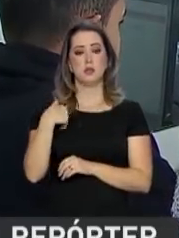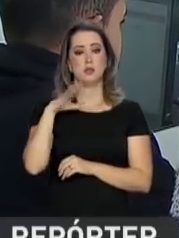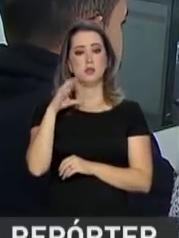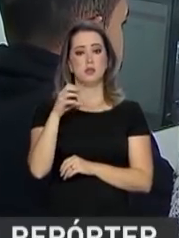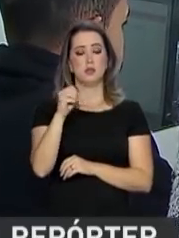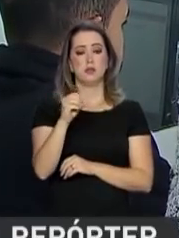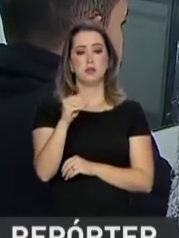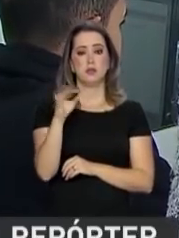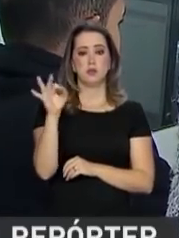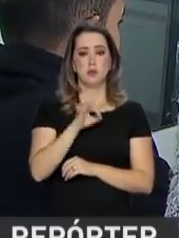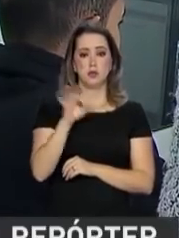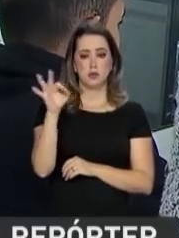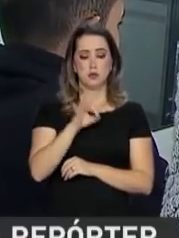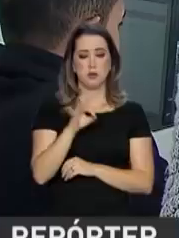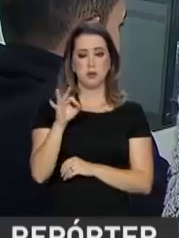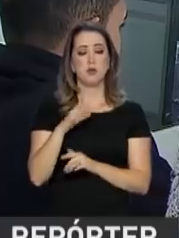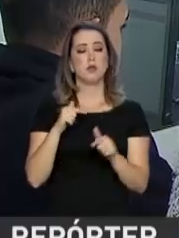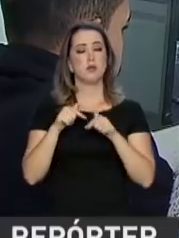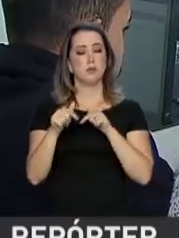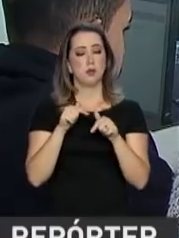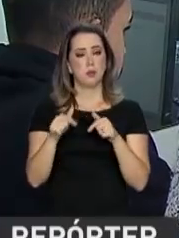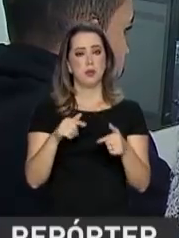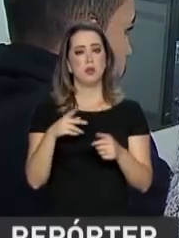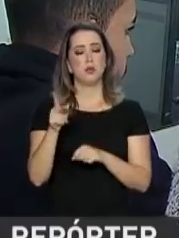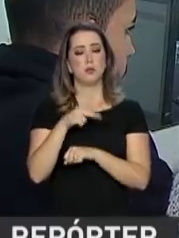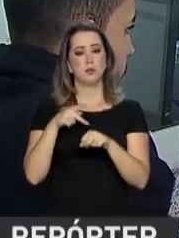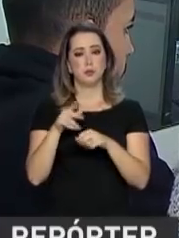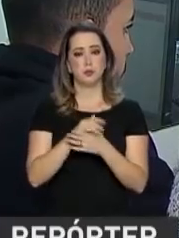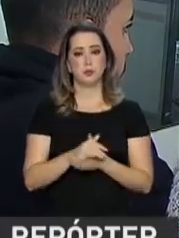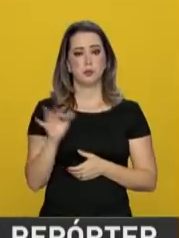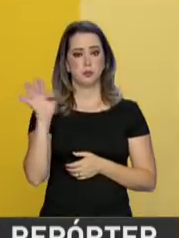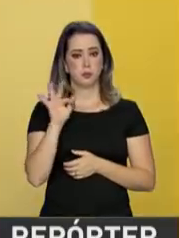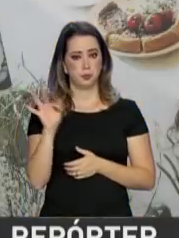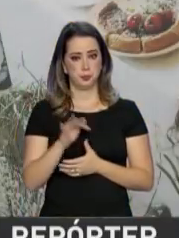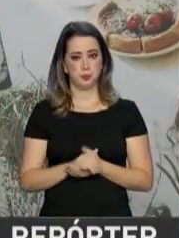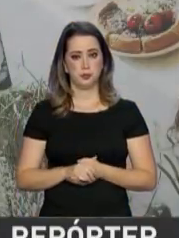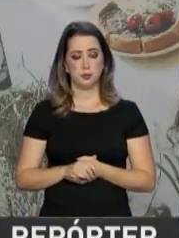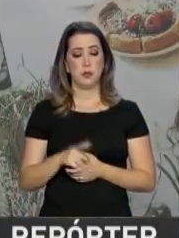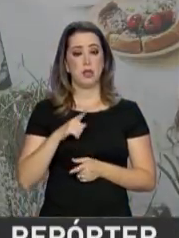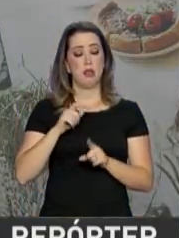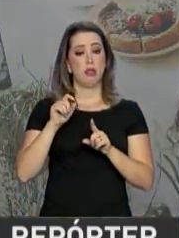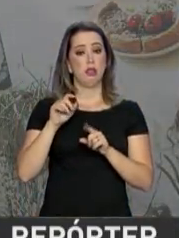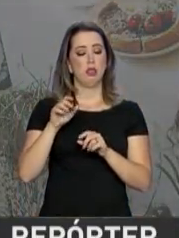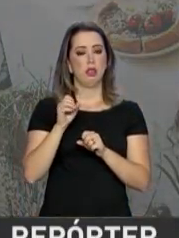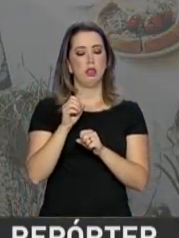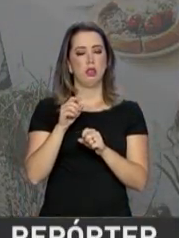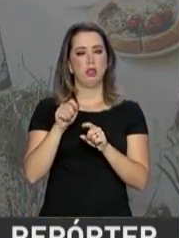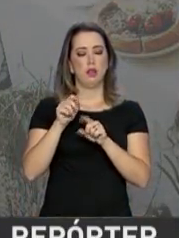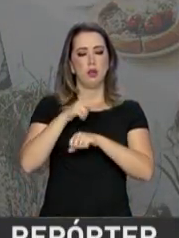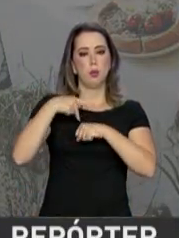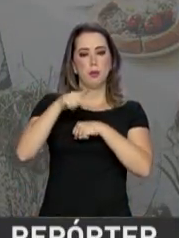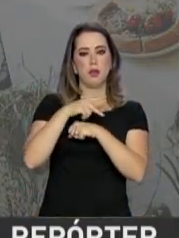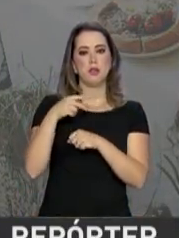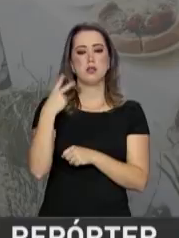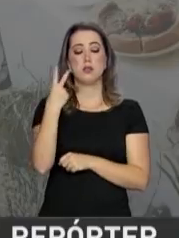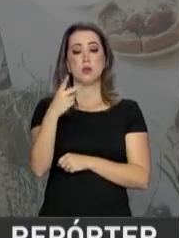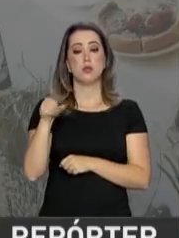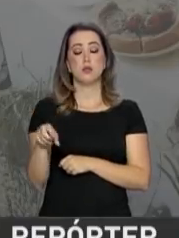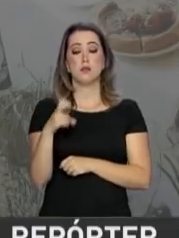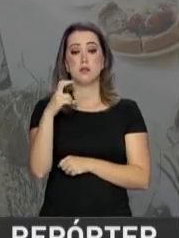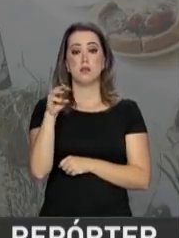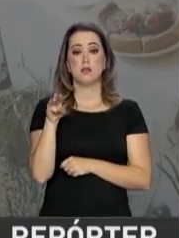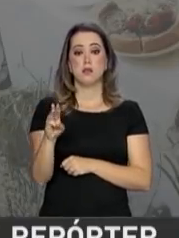90% nos empregos formais em fevereiro há no país dois milhões e meio de micro e pequenas